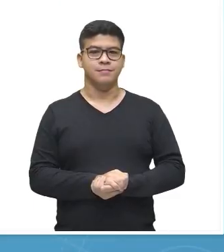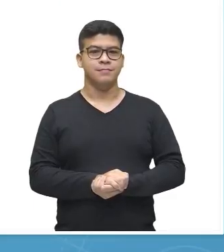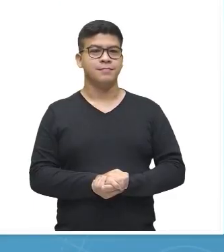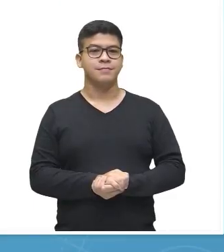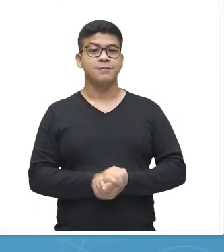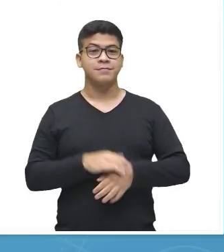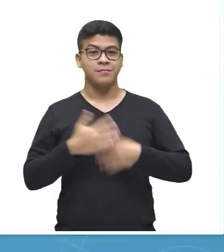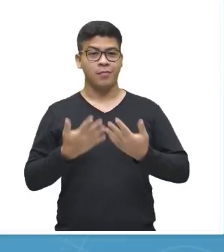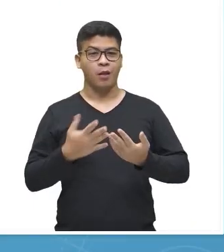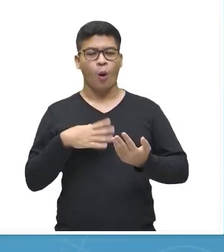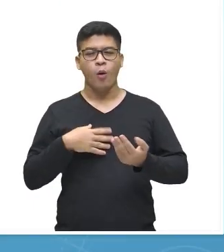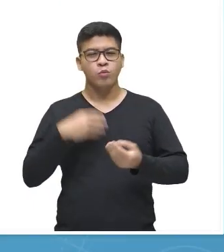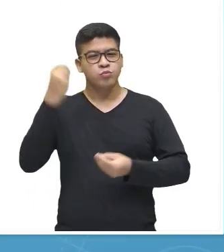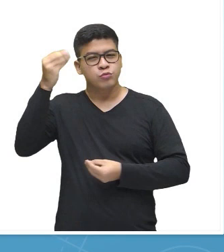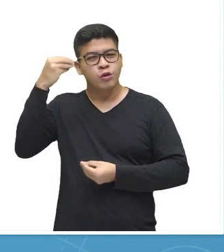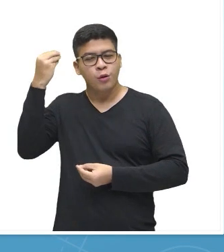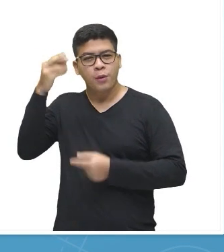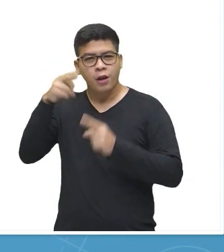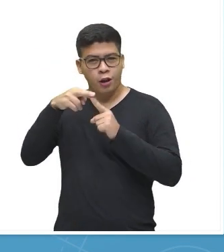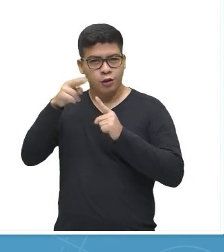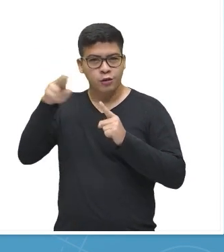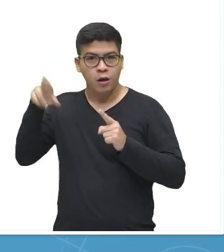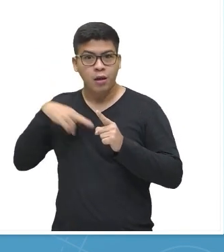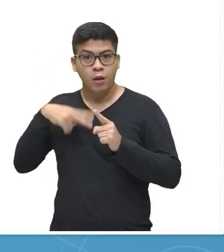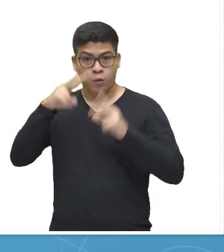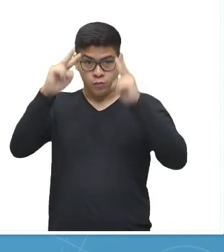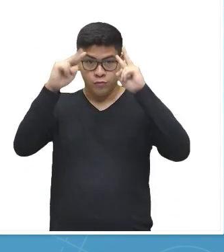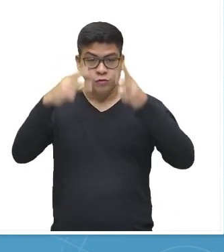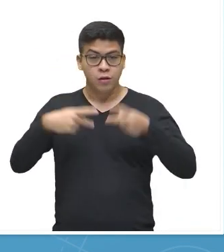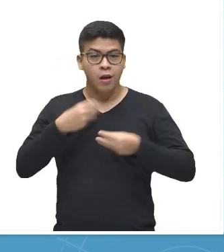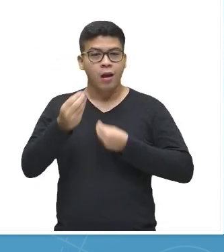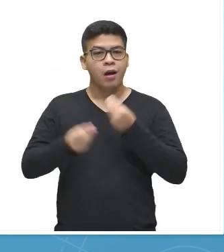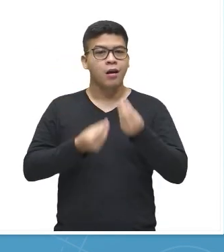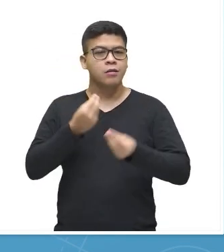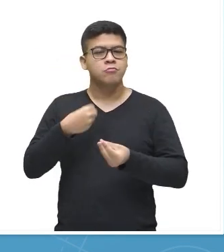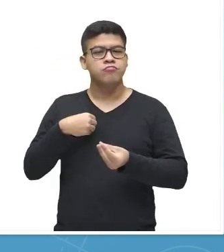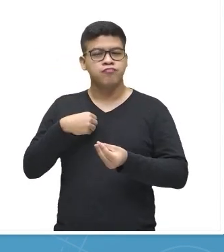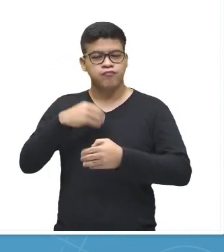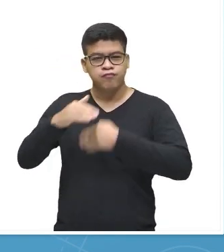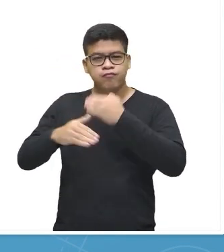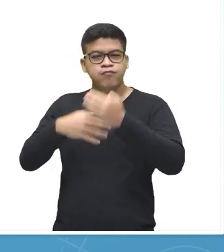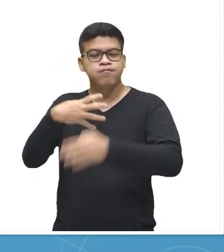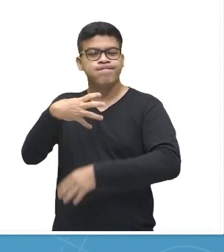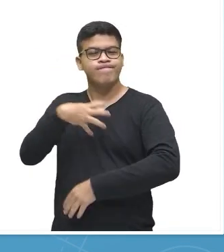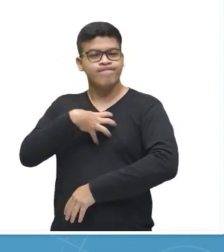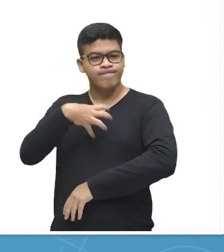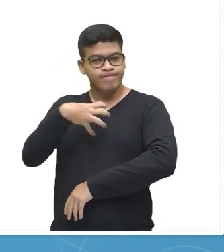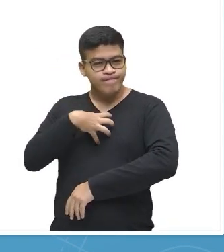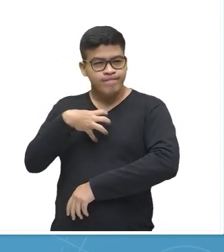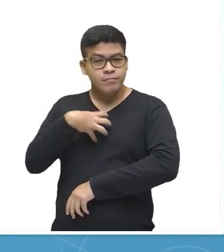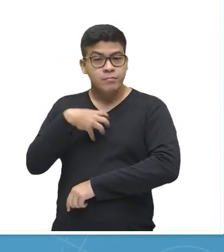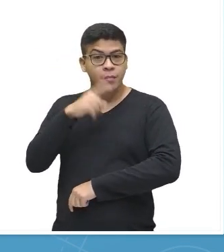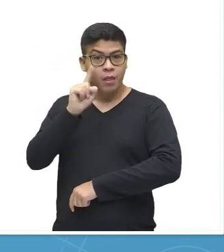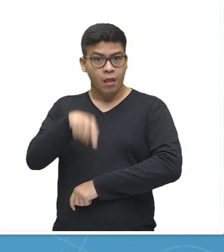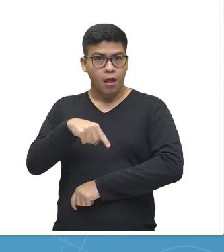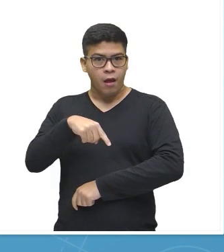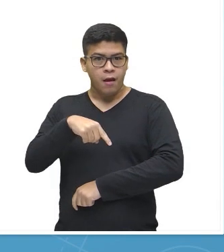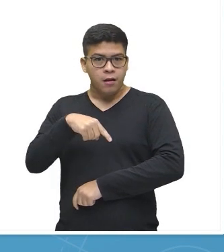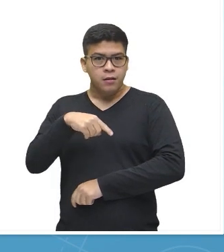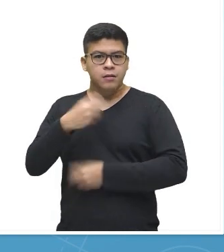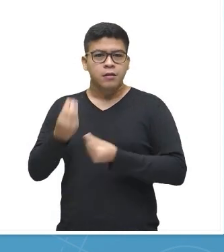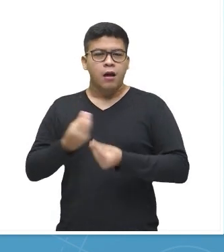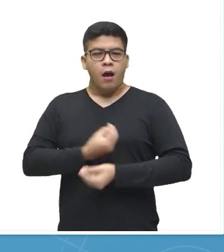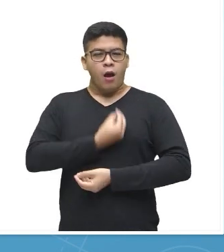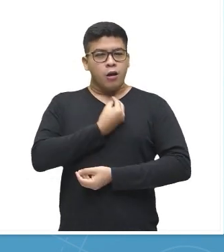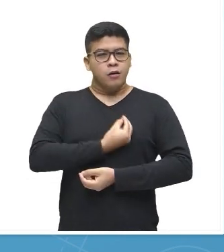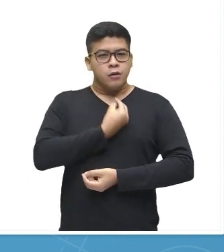Na experiência religiosa, os seres humanos desenvolvem um sentimento interior da existência